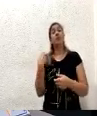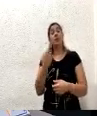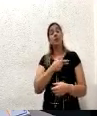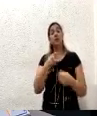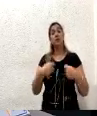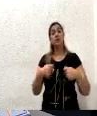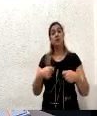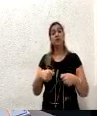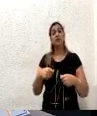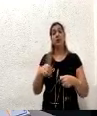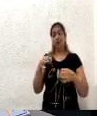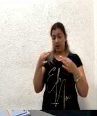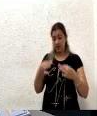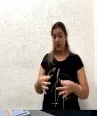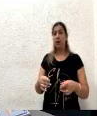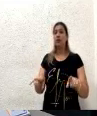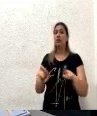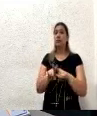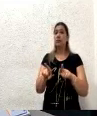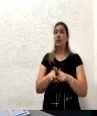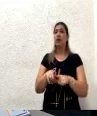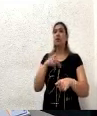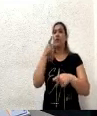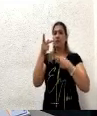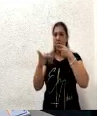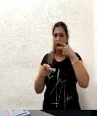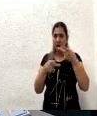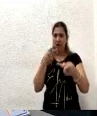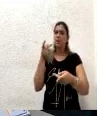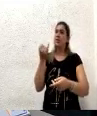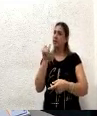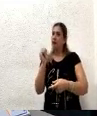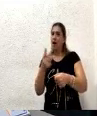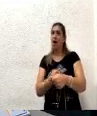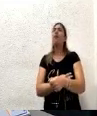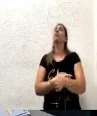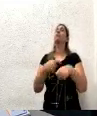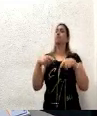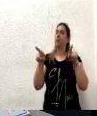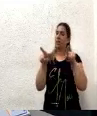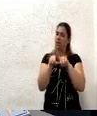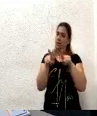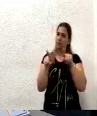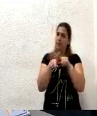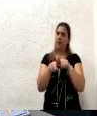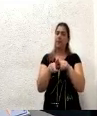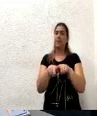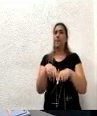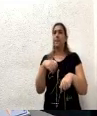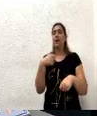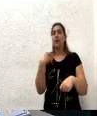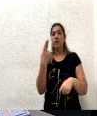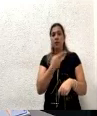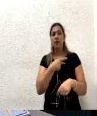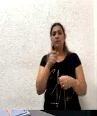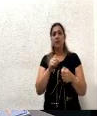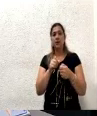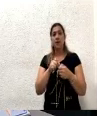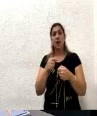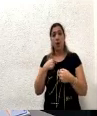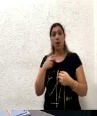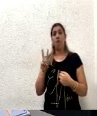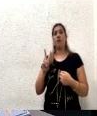que não é certo, a gente também tem que falar, tem que pontuar. E assim eu sempre prometi fazer desde que estou como